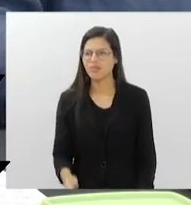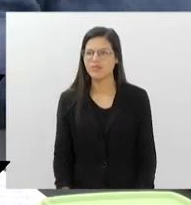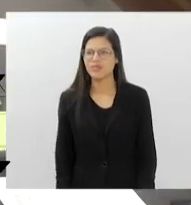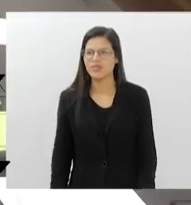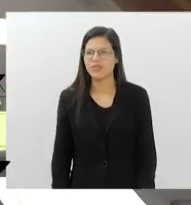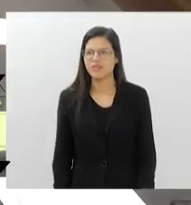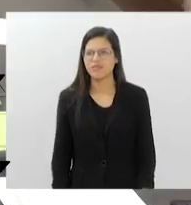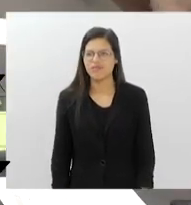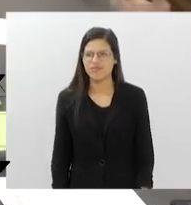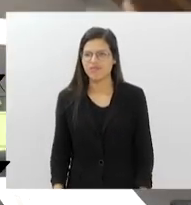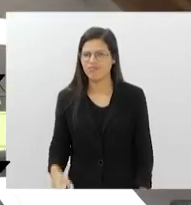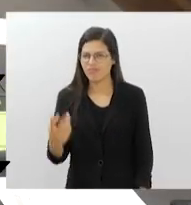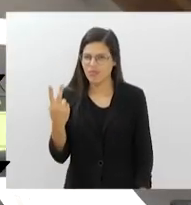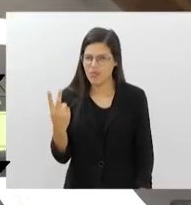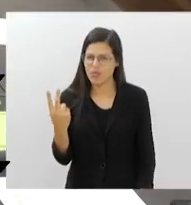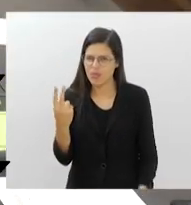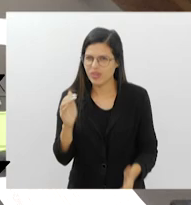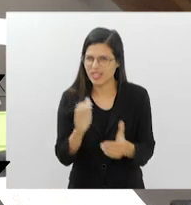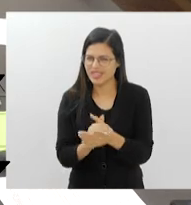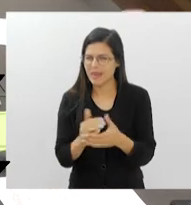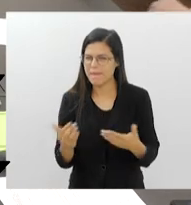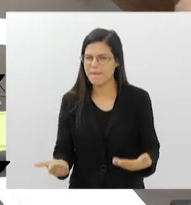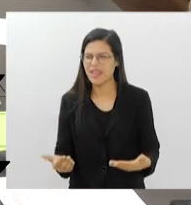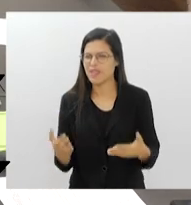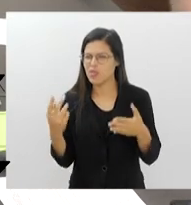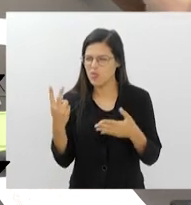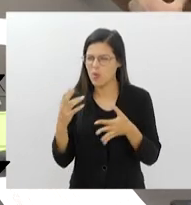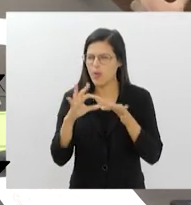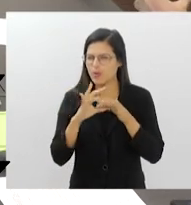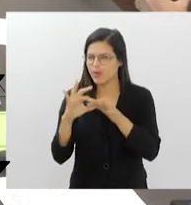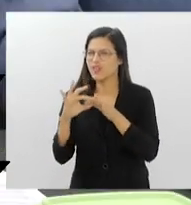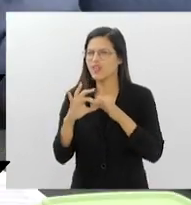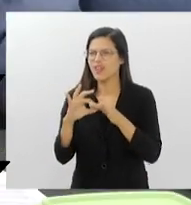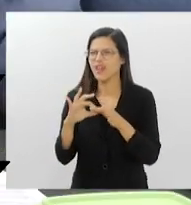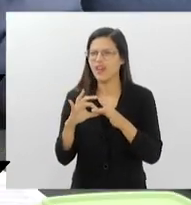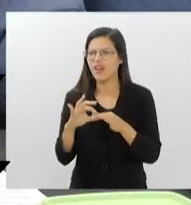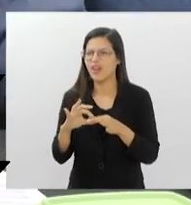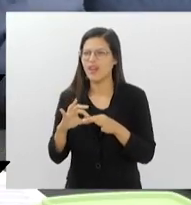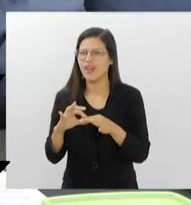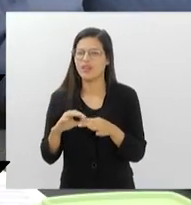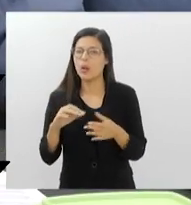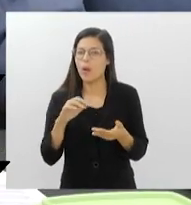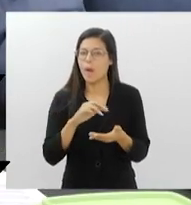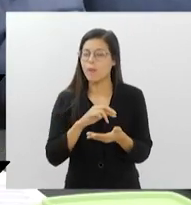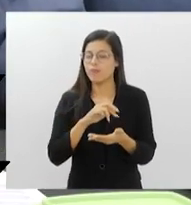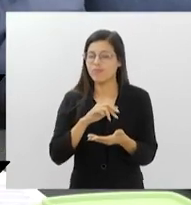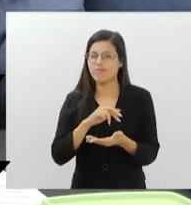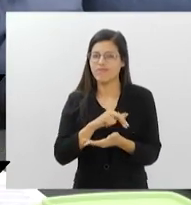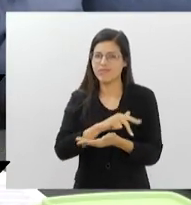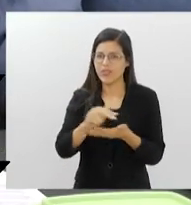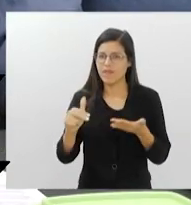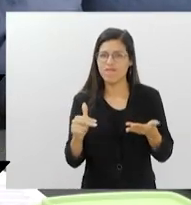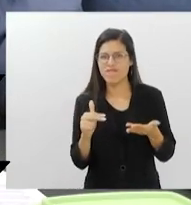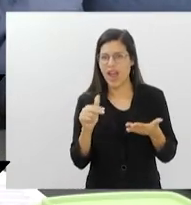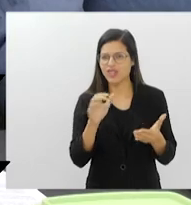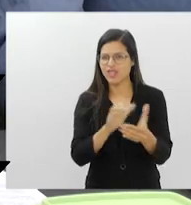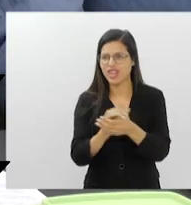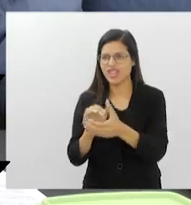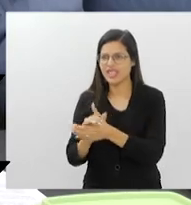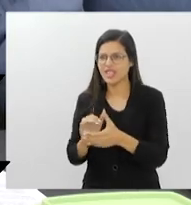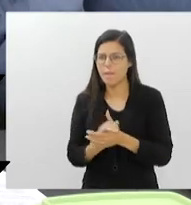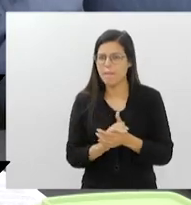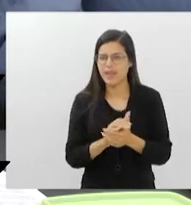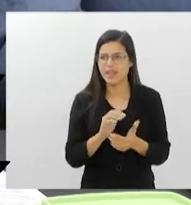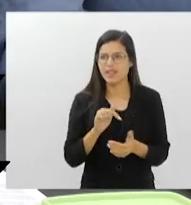exatamente aí dessa maneira seria uma coisa poliafetiva e dentro disso Deputado luí